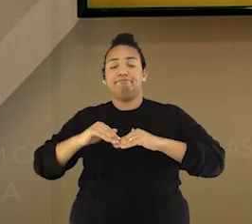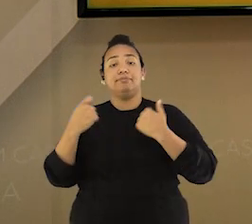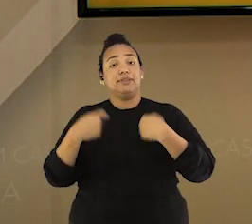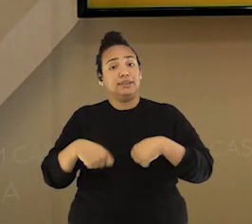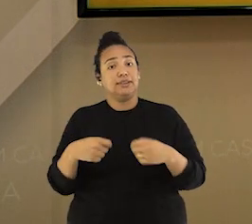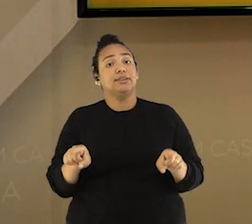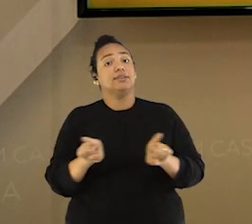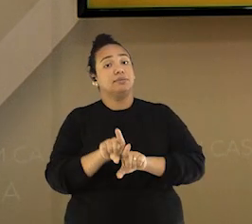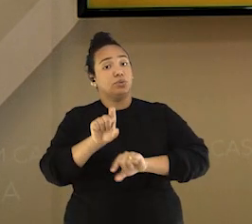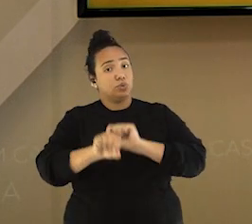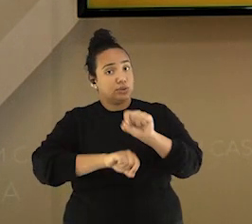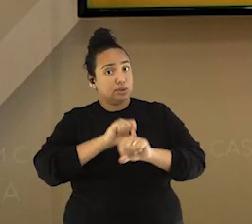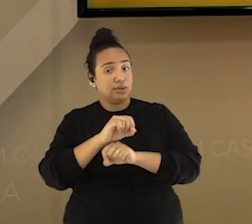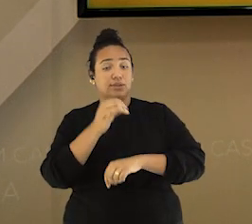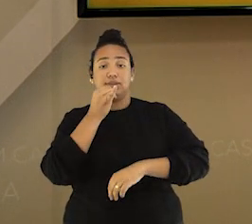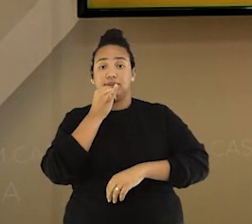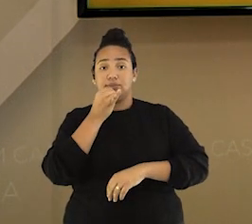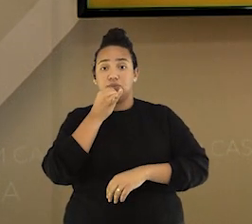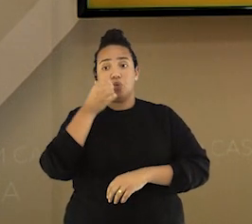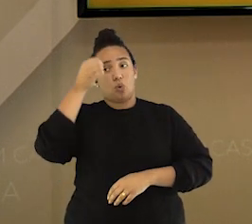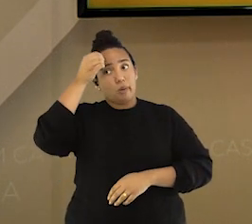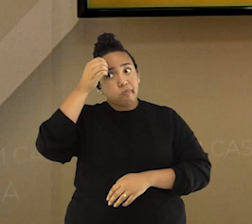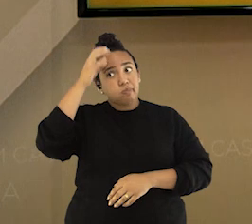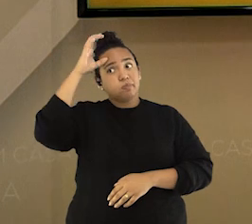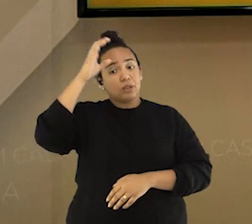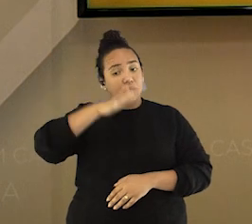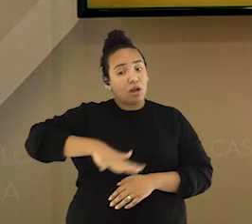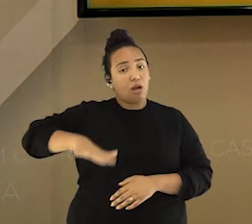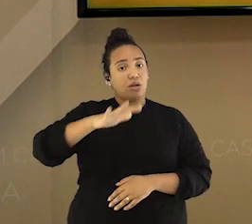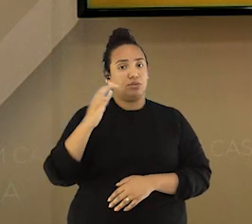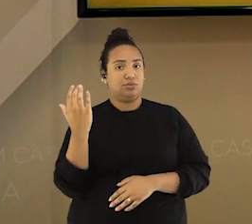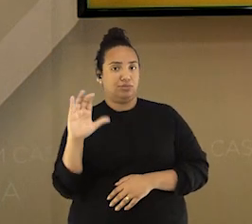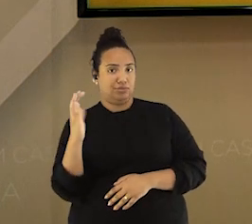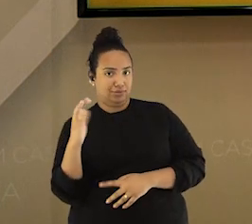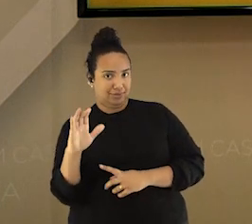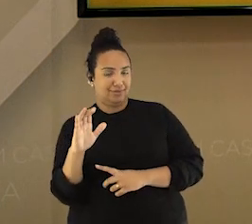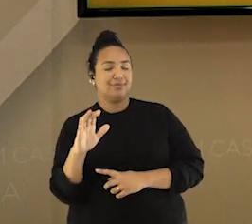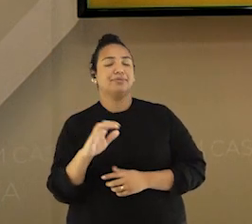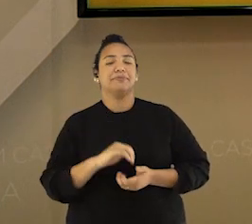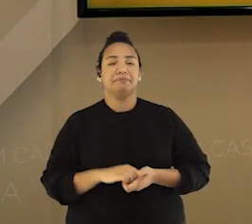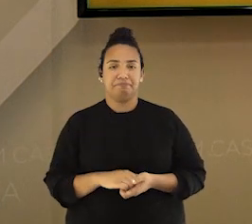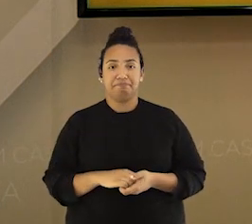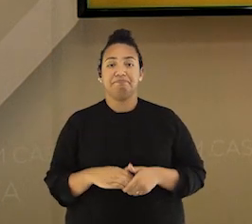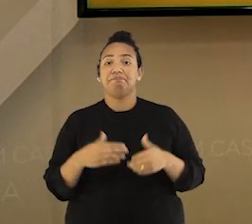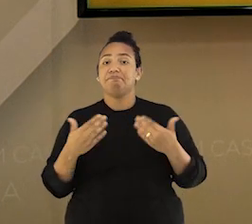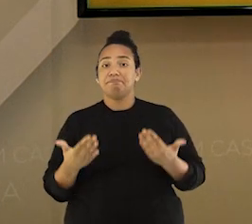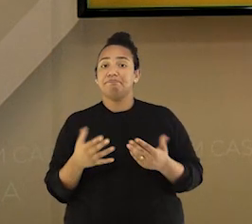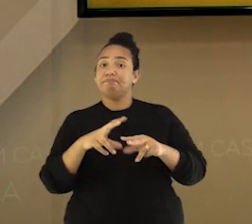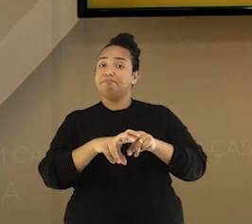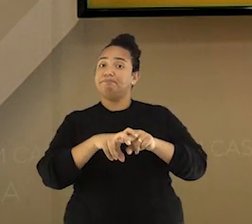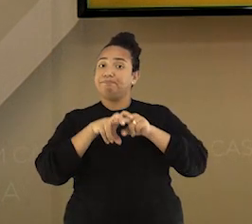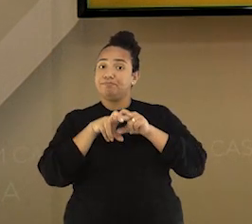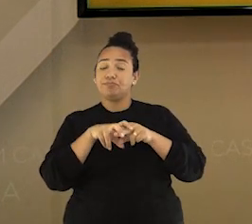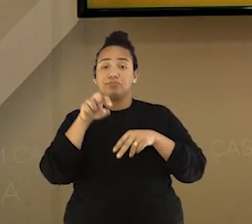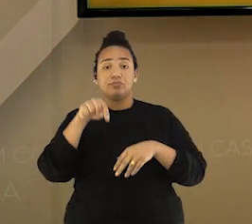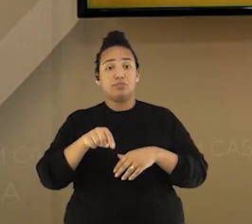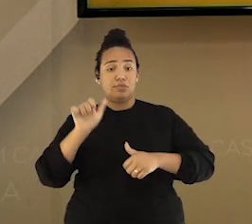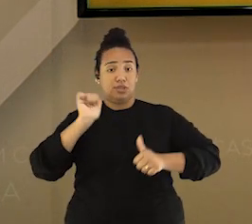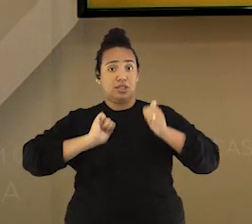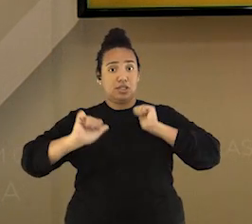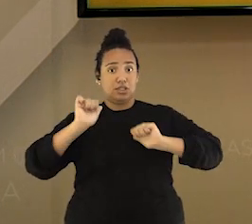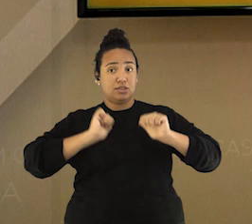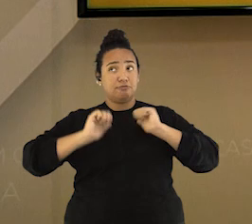mas principalmente dos conhecimentos científicos que ele possuía. Por isso, entre os grandes nomes da